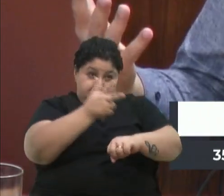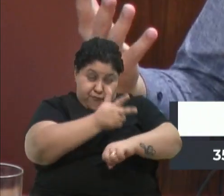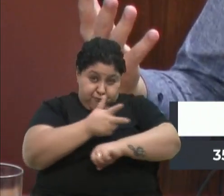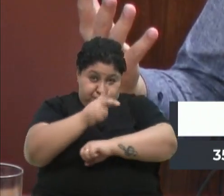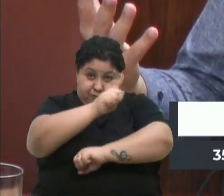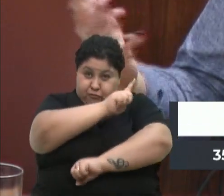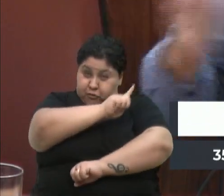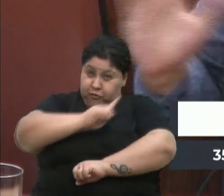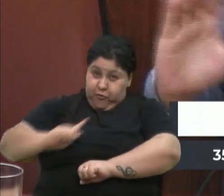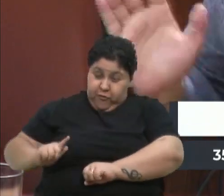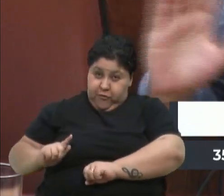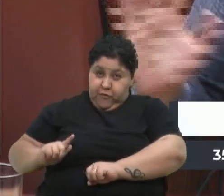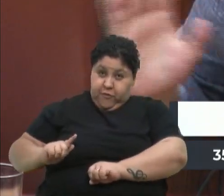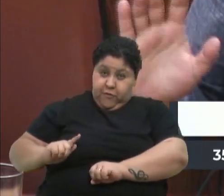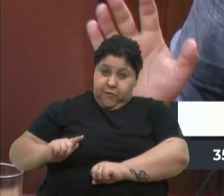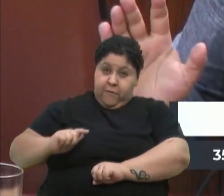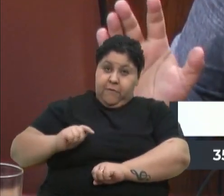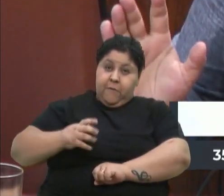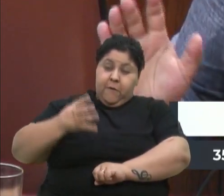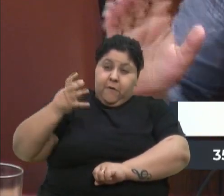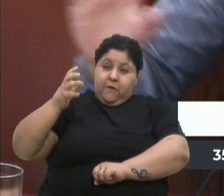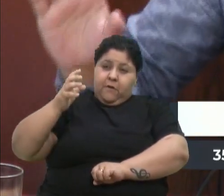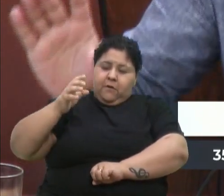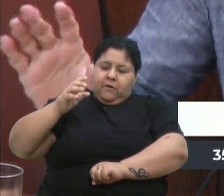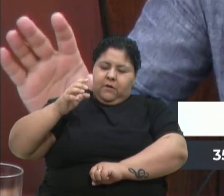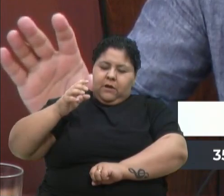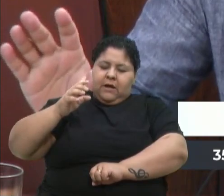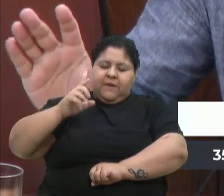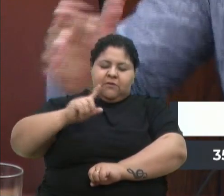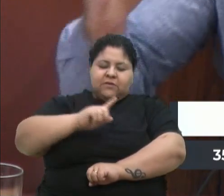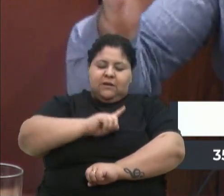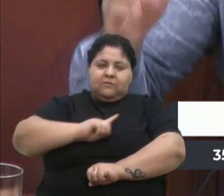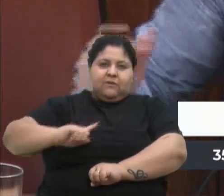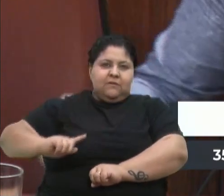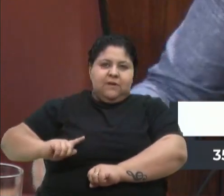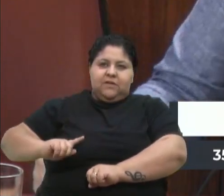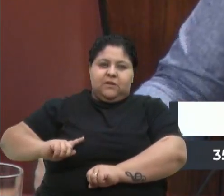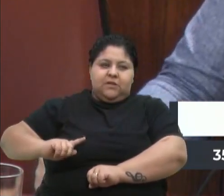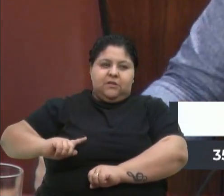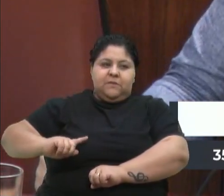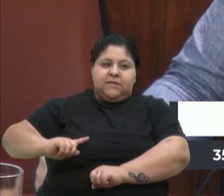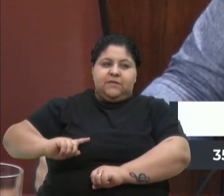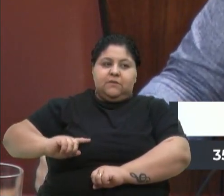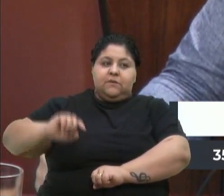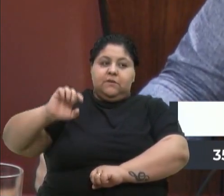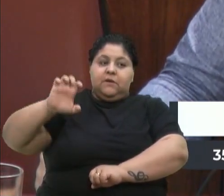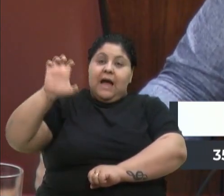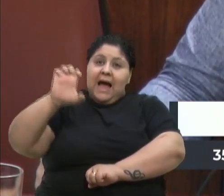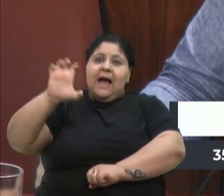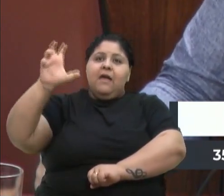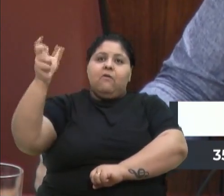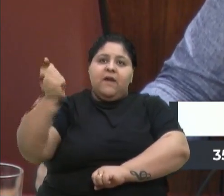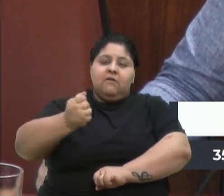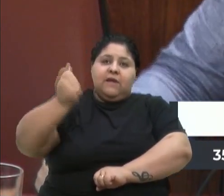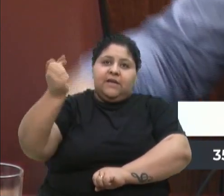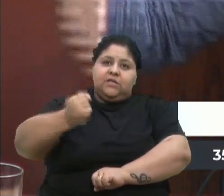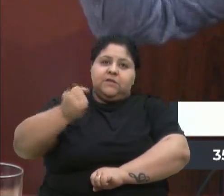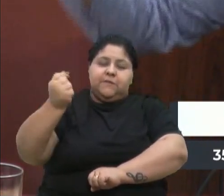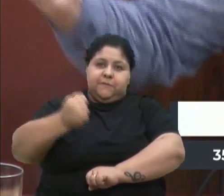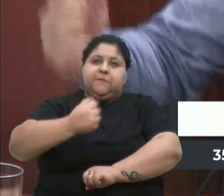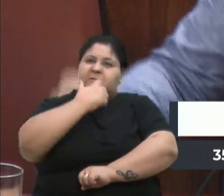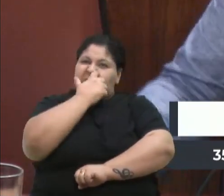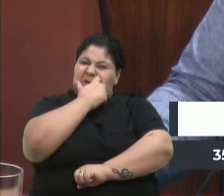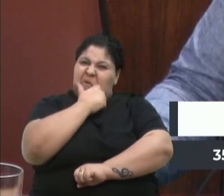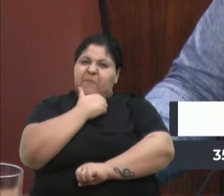governador Eduardo Leite, e não fui buscar a veracidade, talvez até seja fake news, mas um vídeo que o governador estava com o